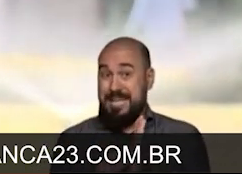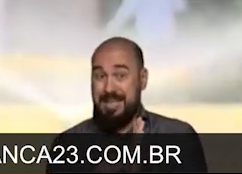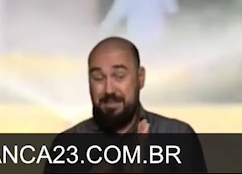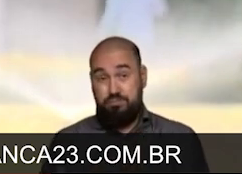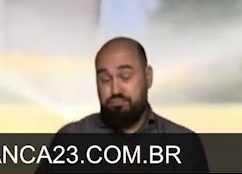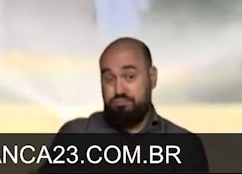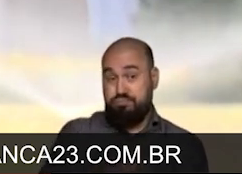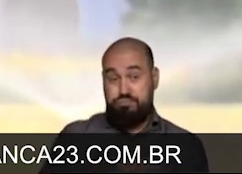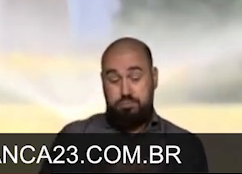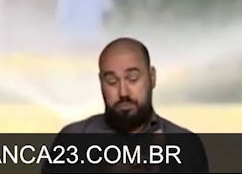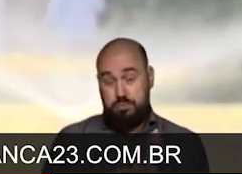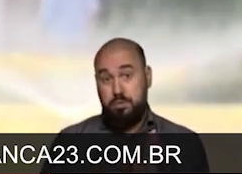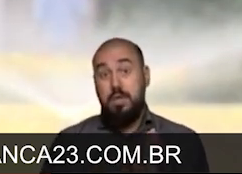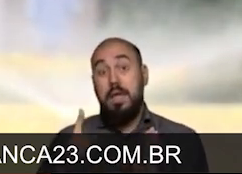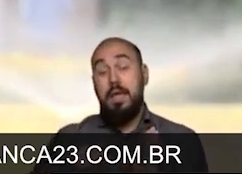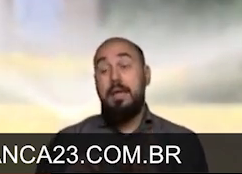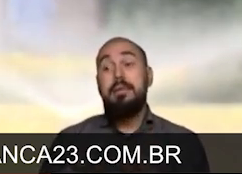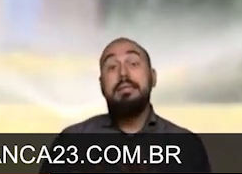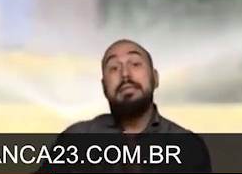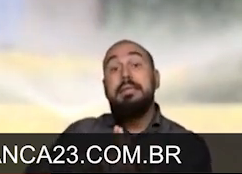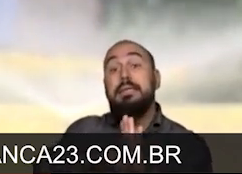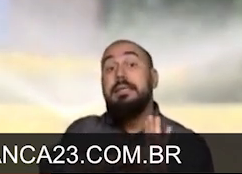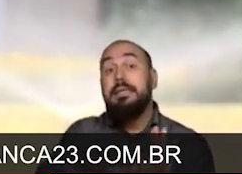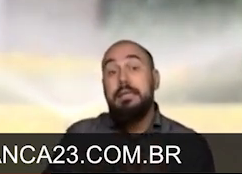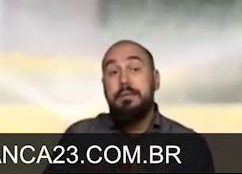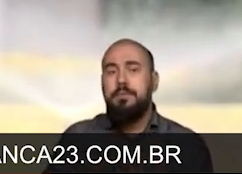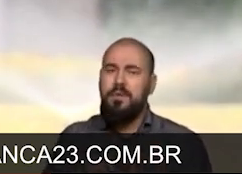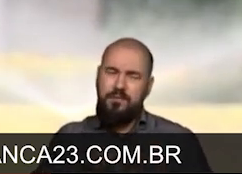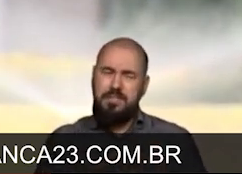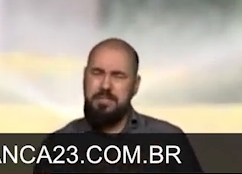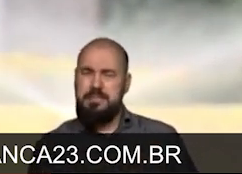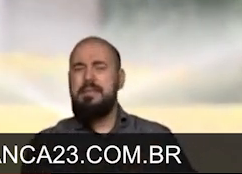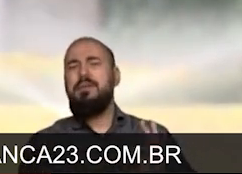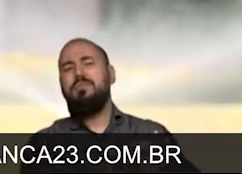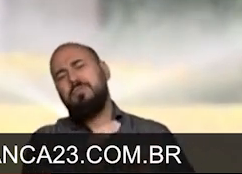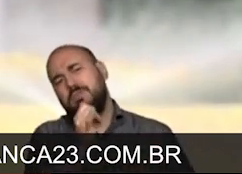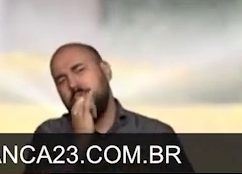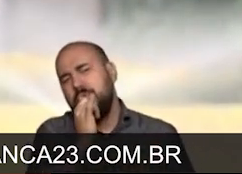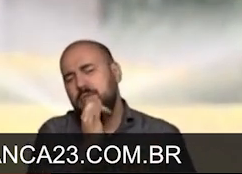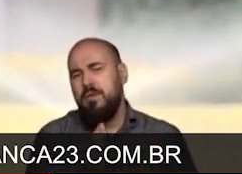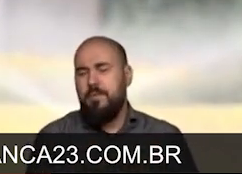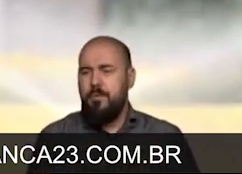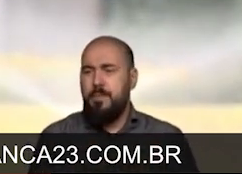estados em relação a esse tipo de crime, né? Serão utilizadas tecnologias, por exemplo, para